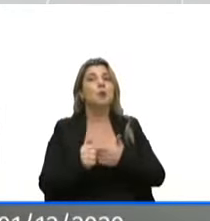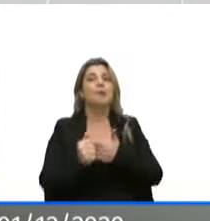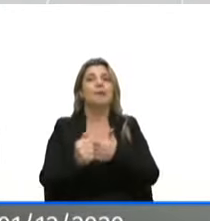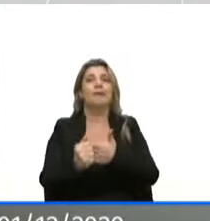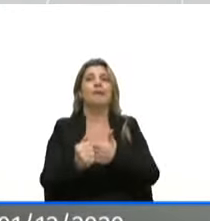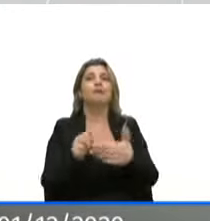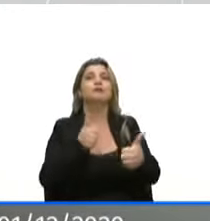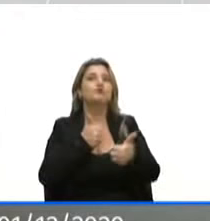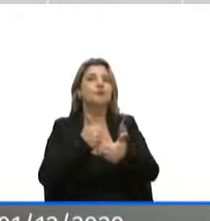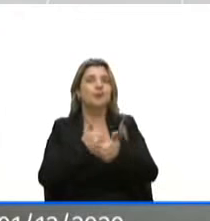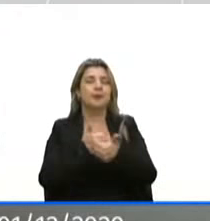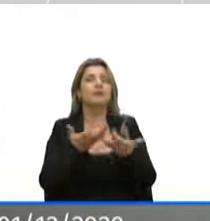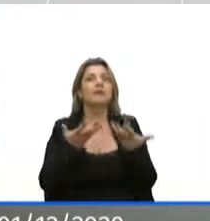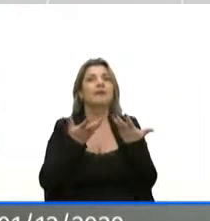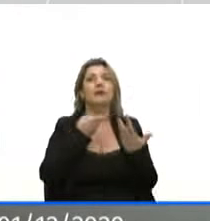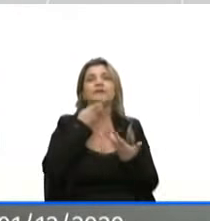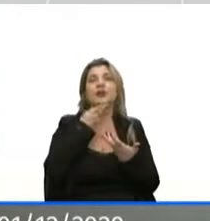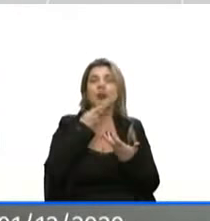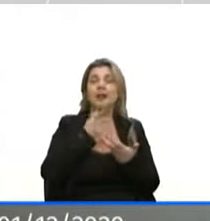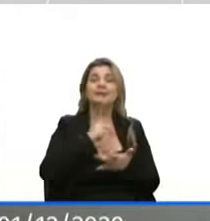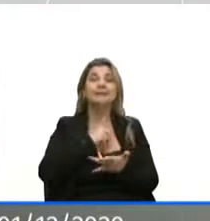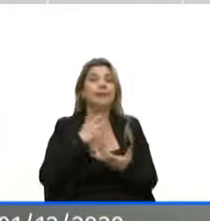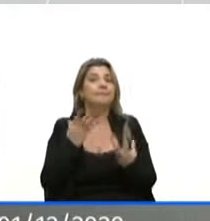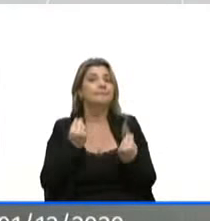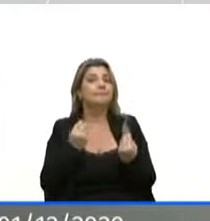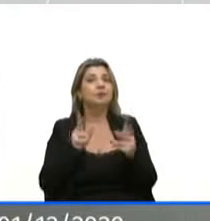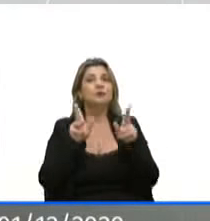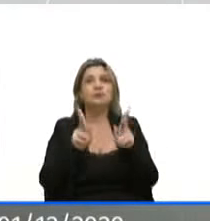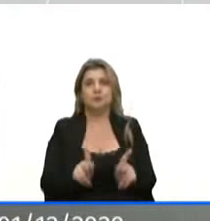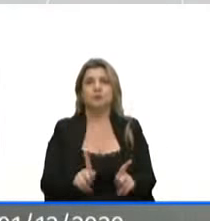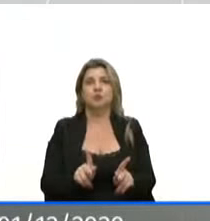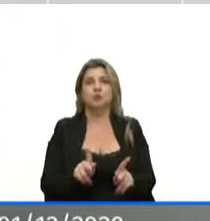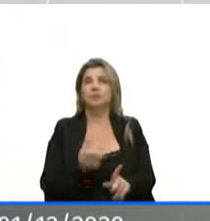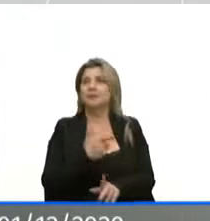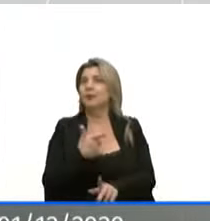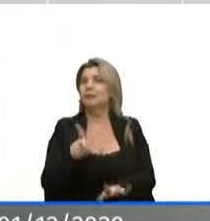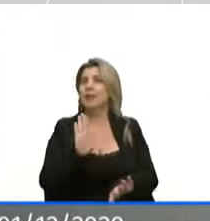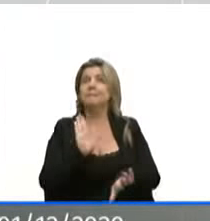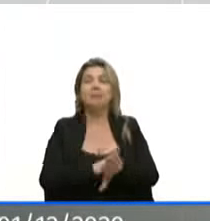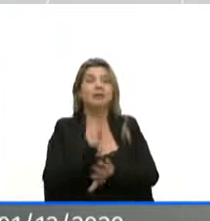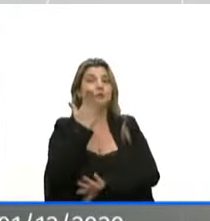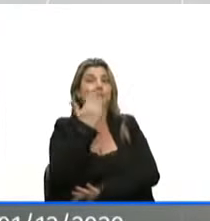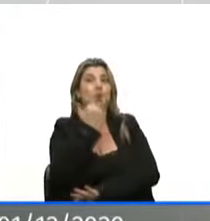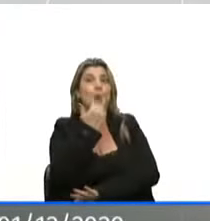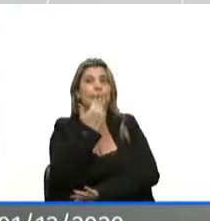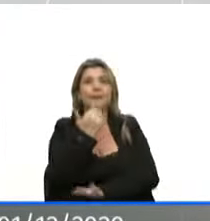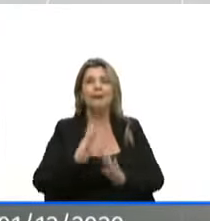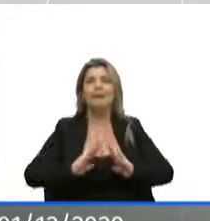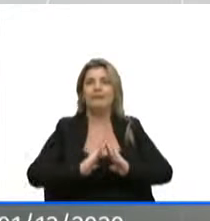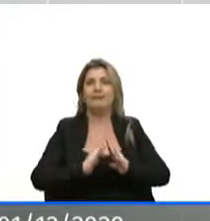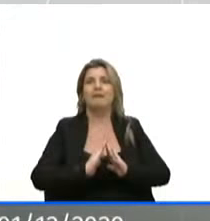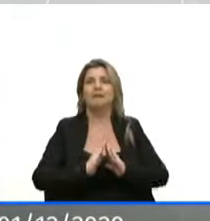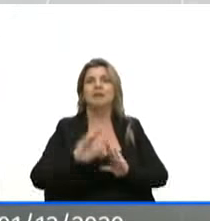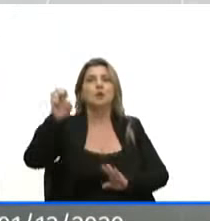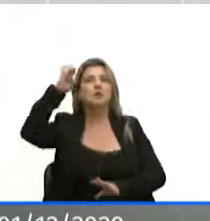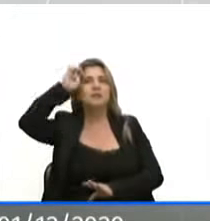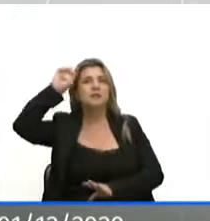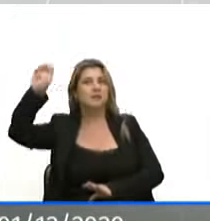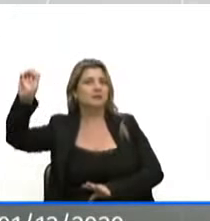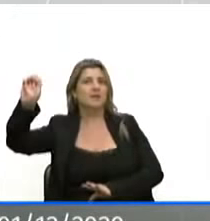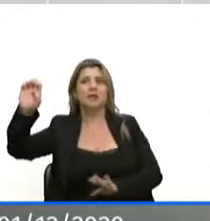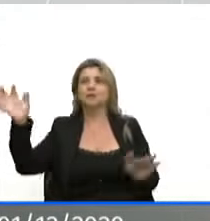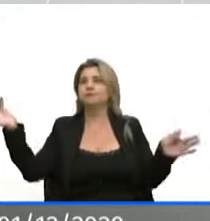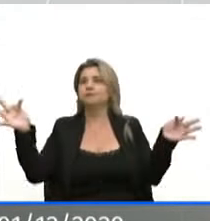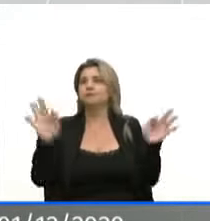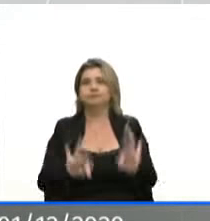e quero falar para vocês, tem muita gente que já não tem o que comer em casa. E os empresários, eles estão com o fôlego deles acabou,